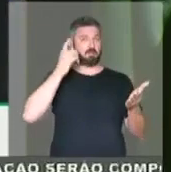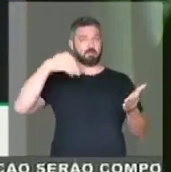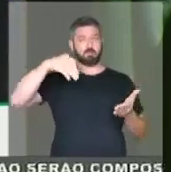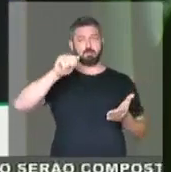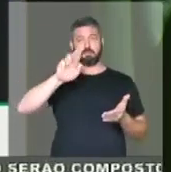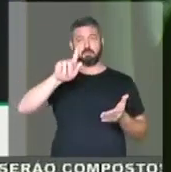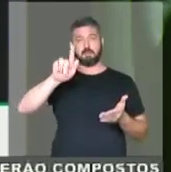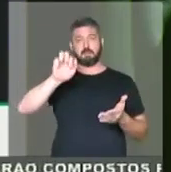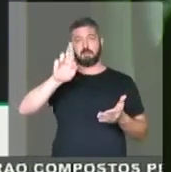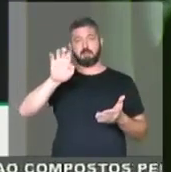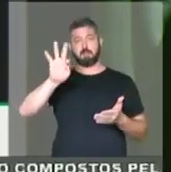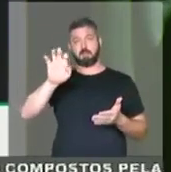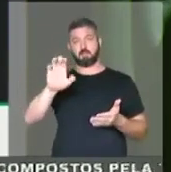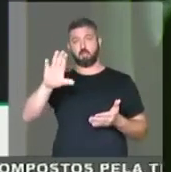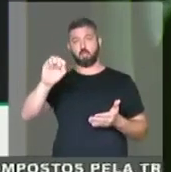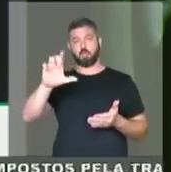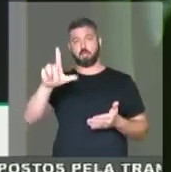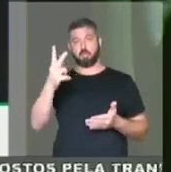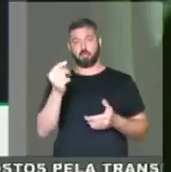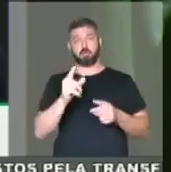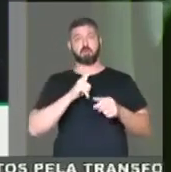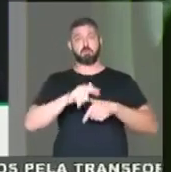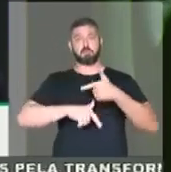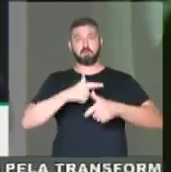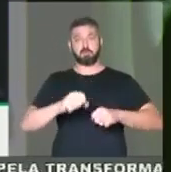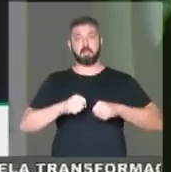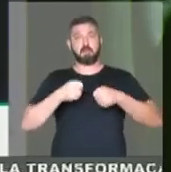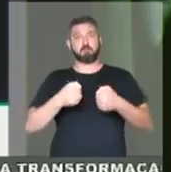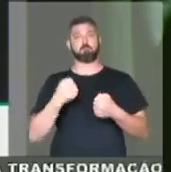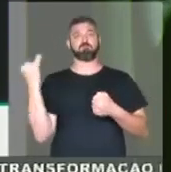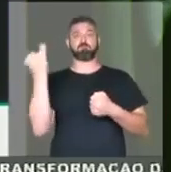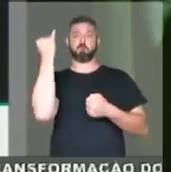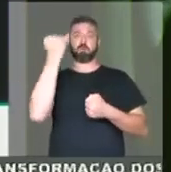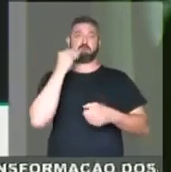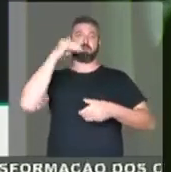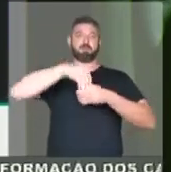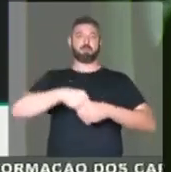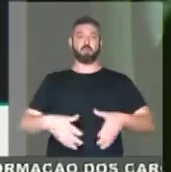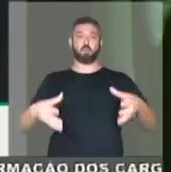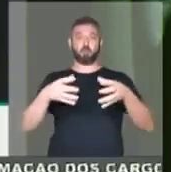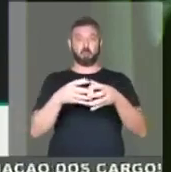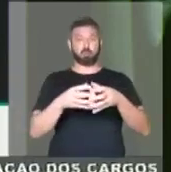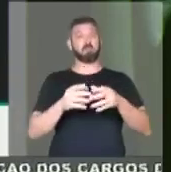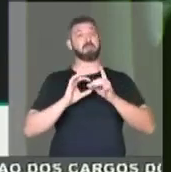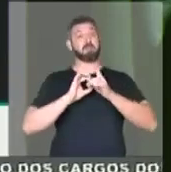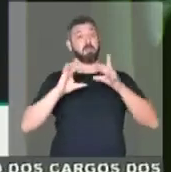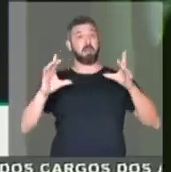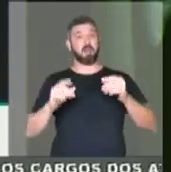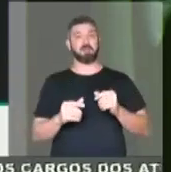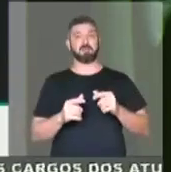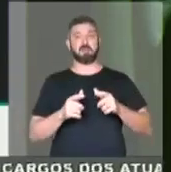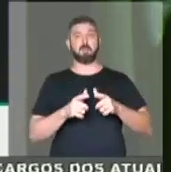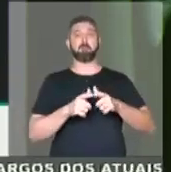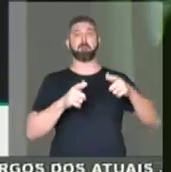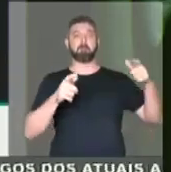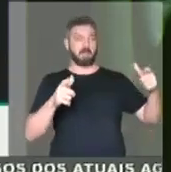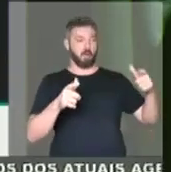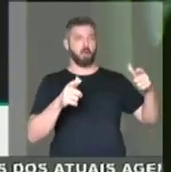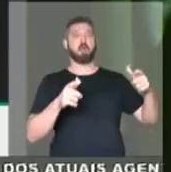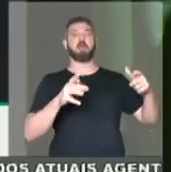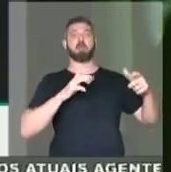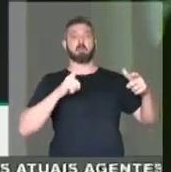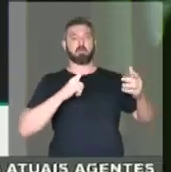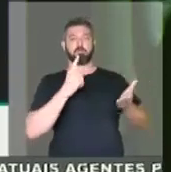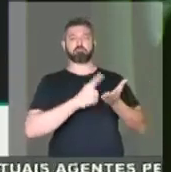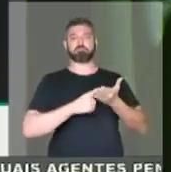Margarete Coelho, mas que teve um desempenho muito importante e democrático no grupo. As maiorias foram maiorias